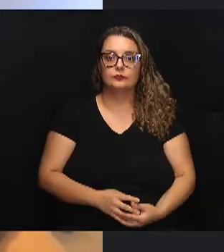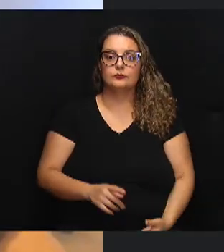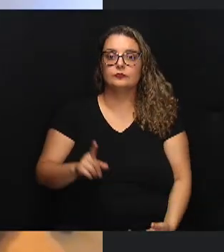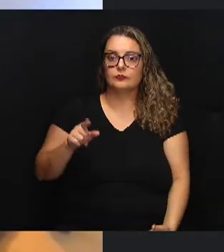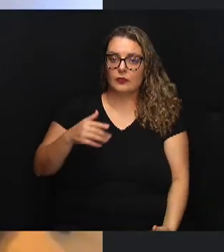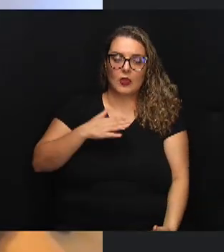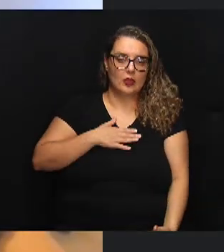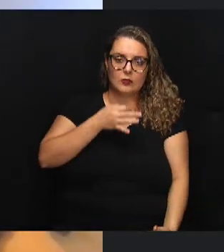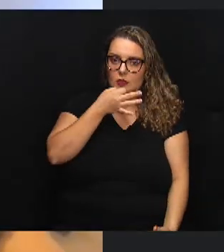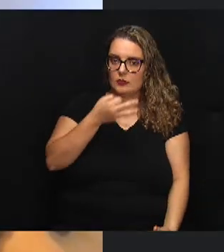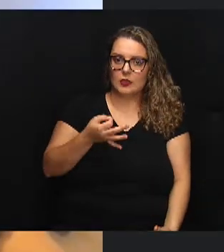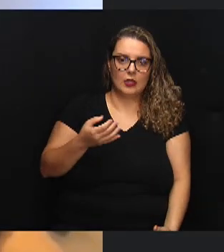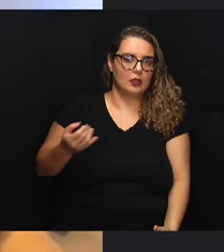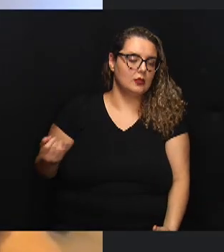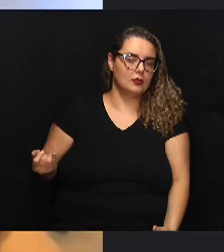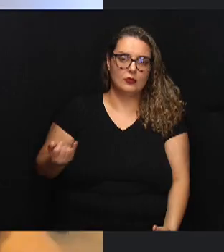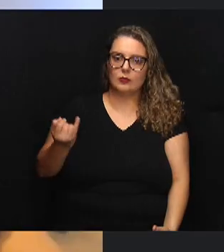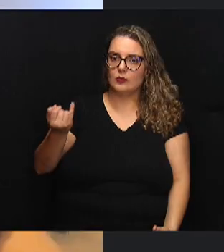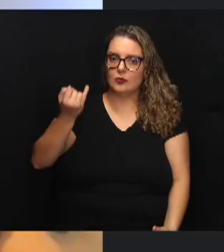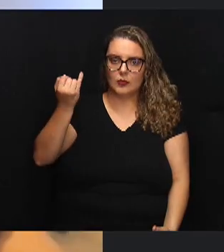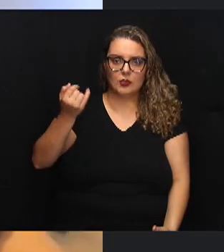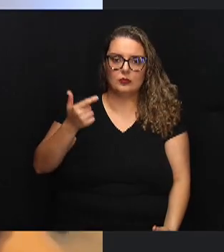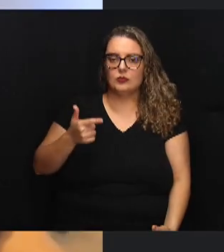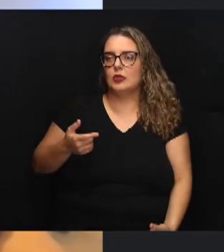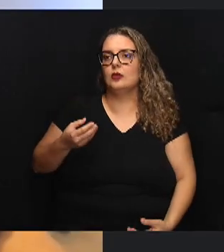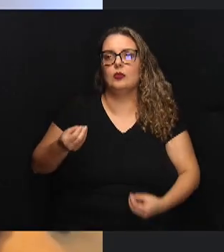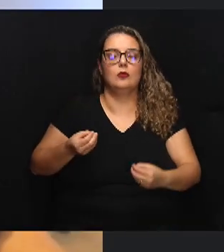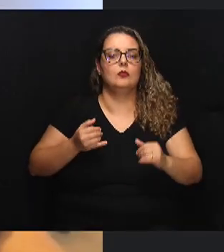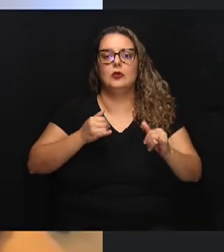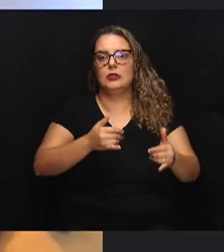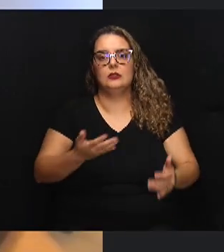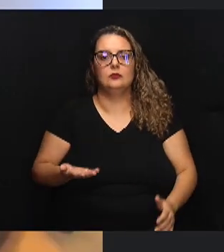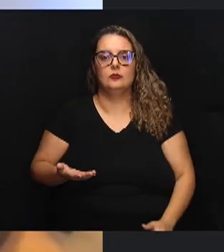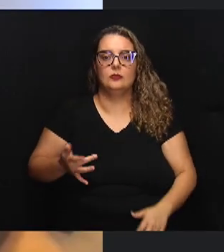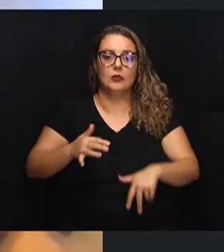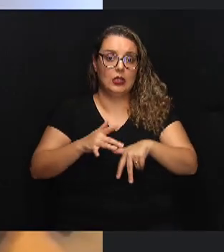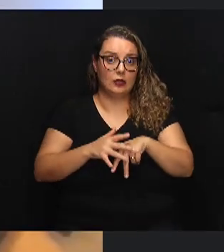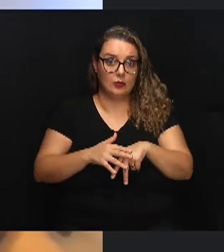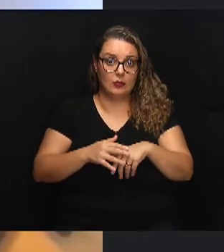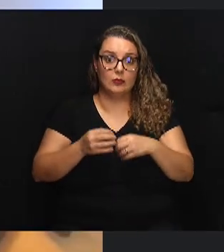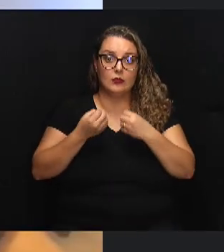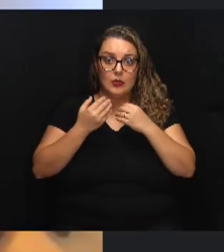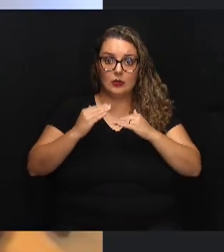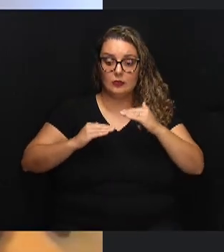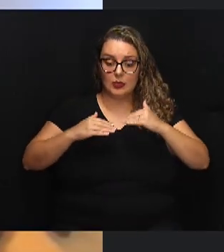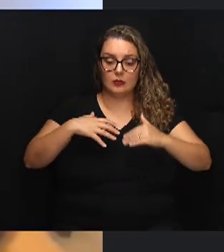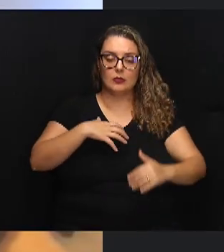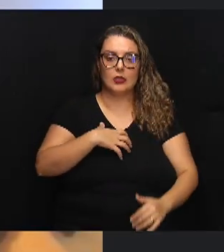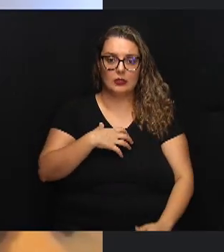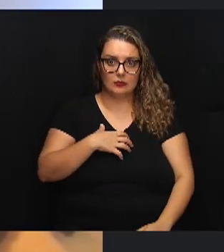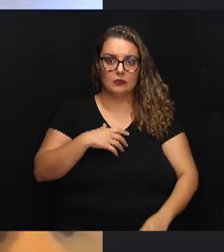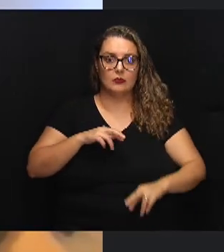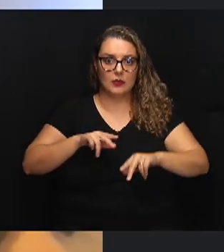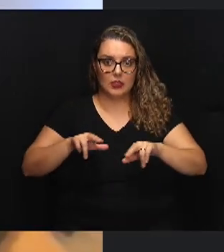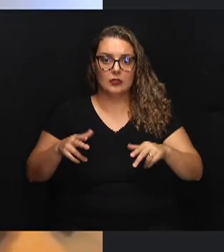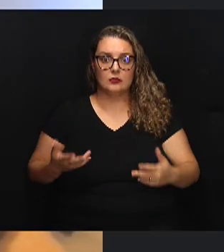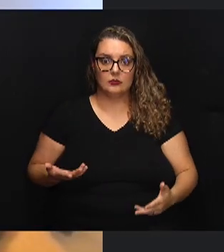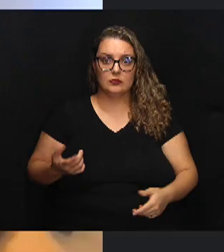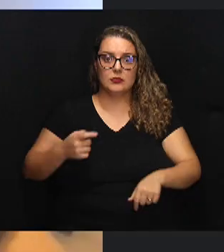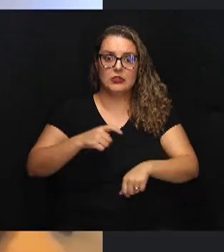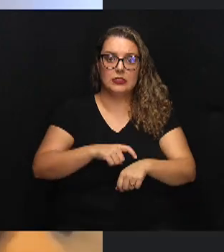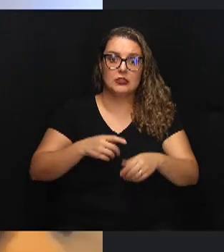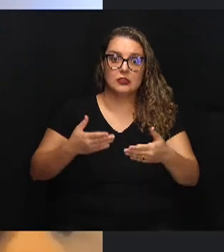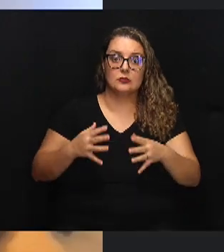Na minha opinião, é indispensável. Então, o paciente que ele está bem equilibrado emocionalmente, né, nessa